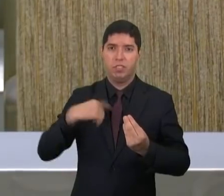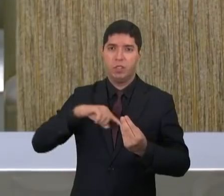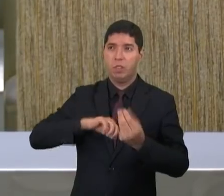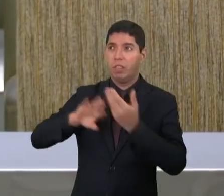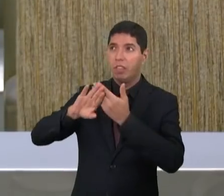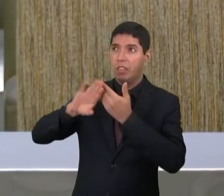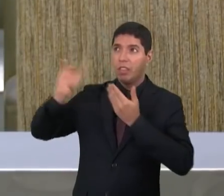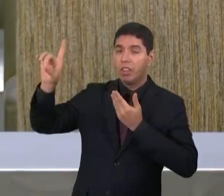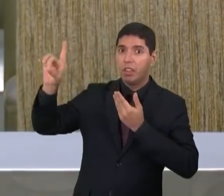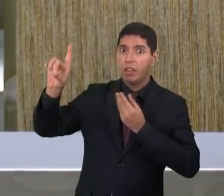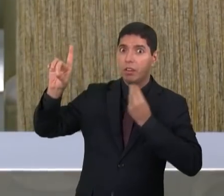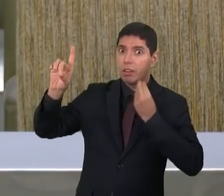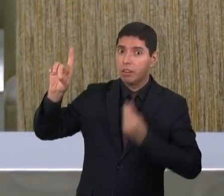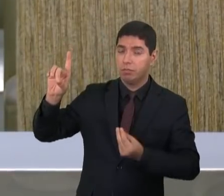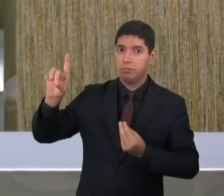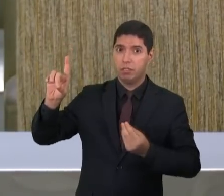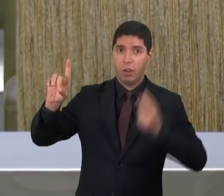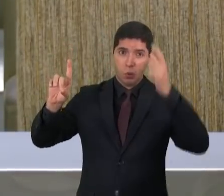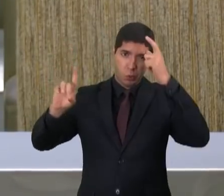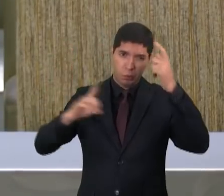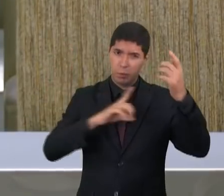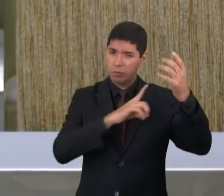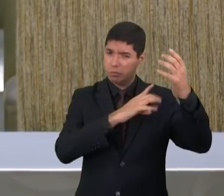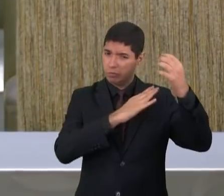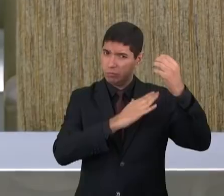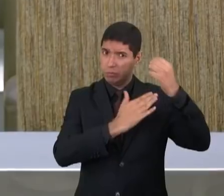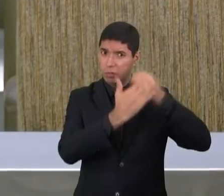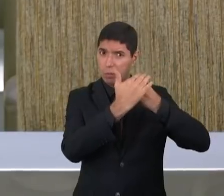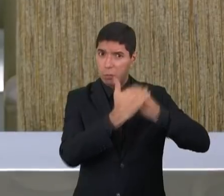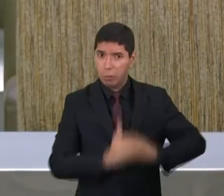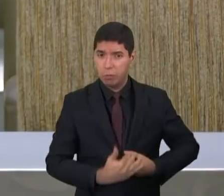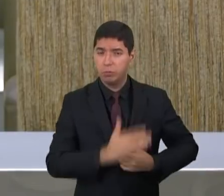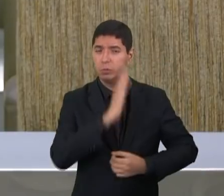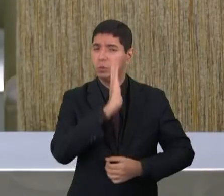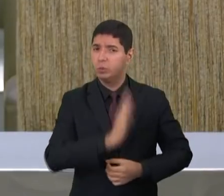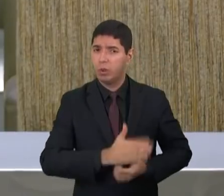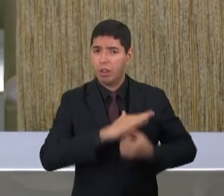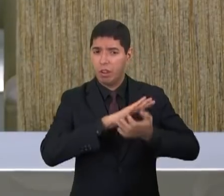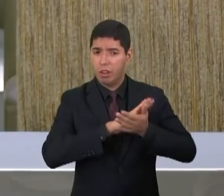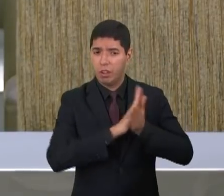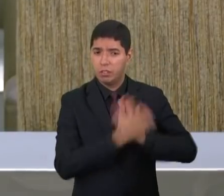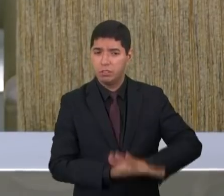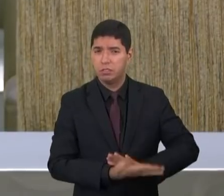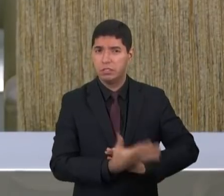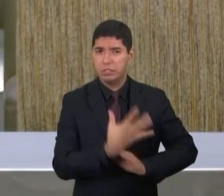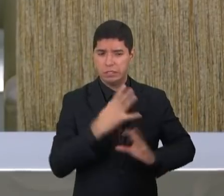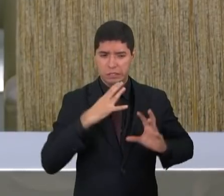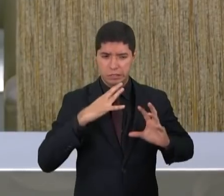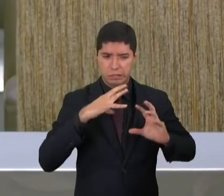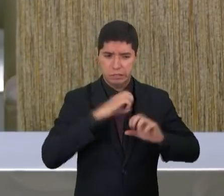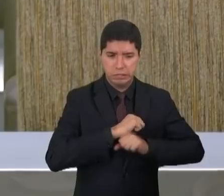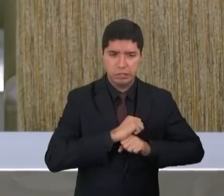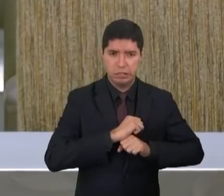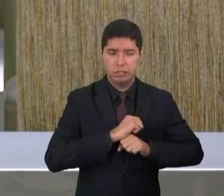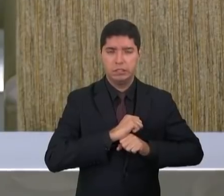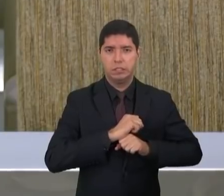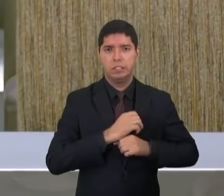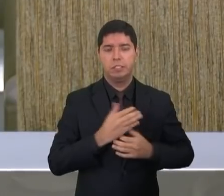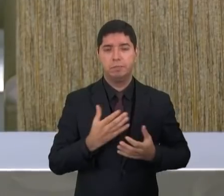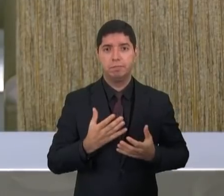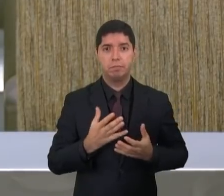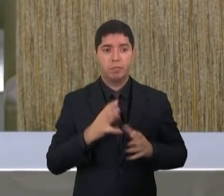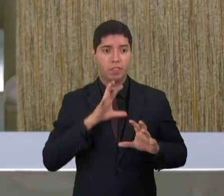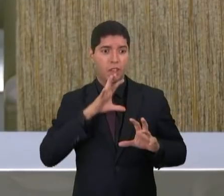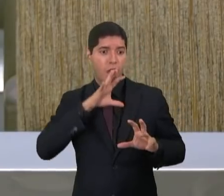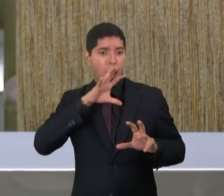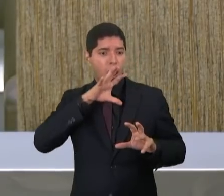engolido vivos, diz o salmista. Ele ia devorar. A palavra engolir,